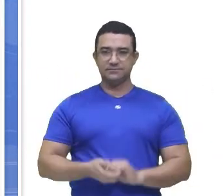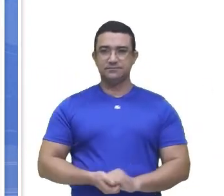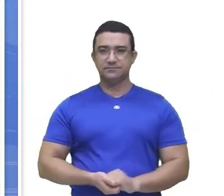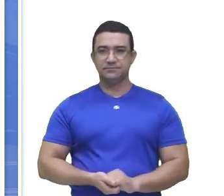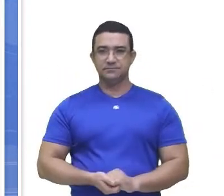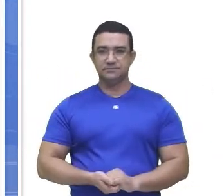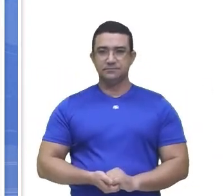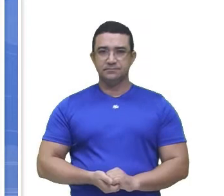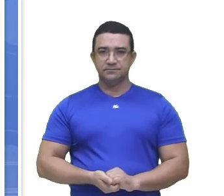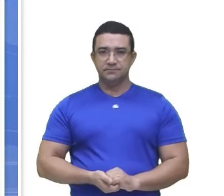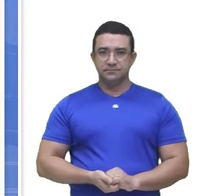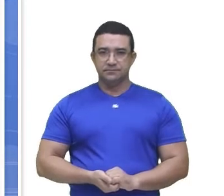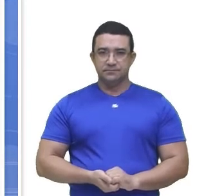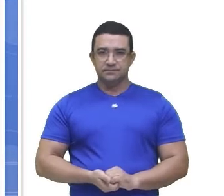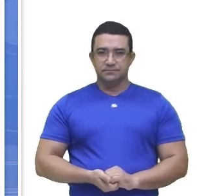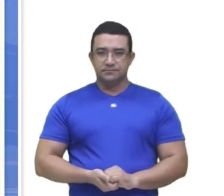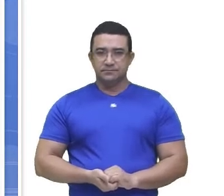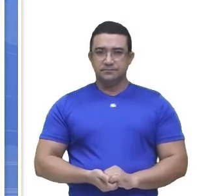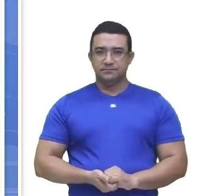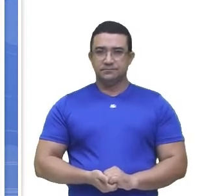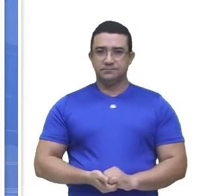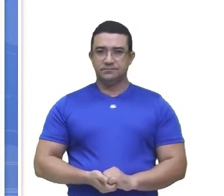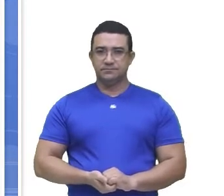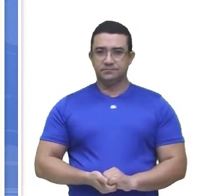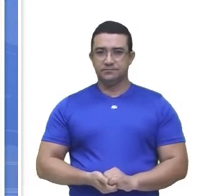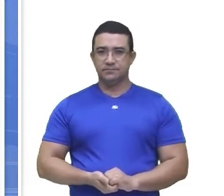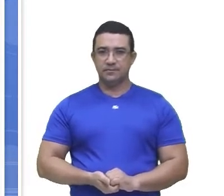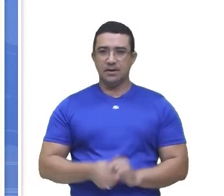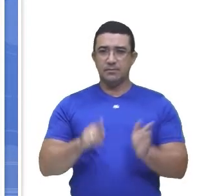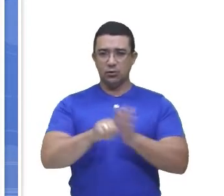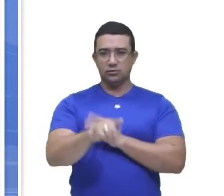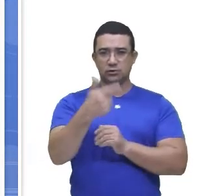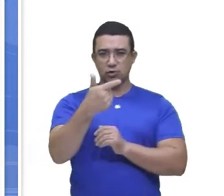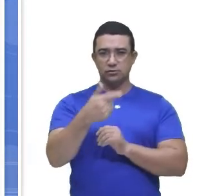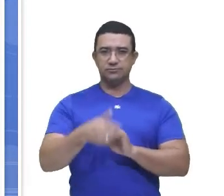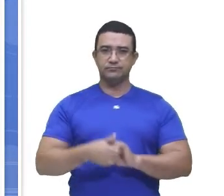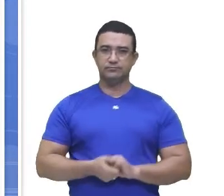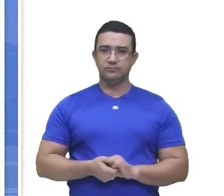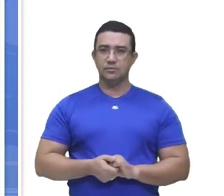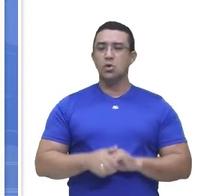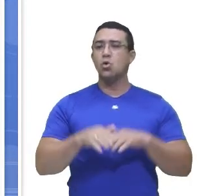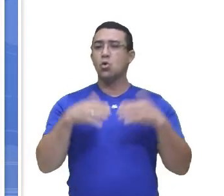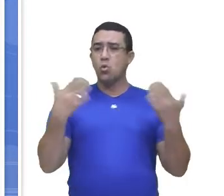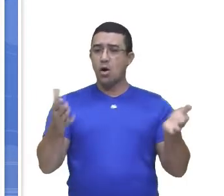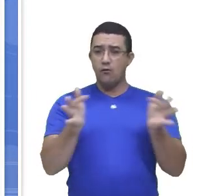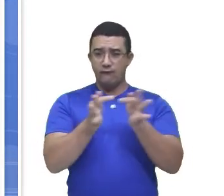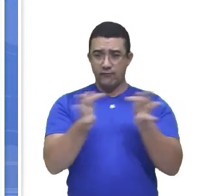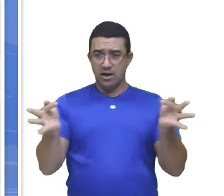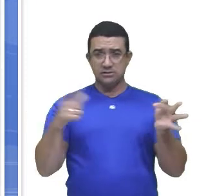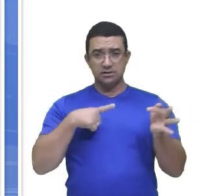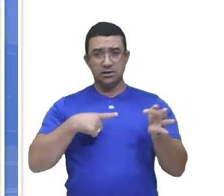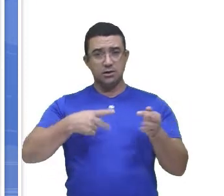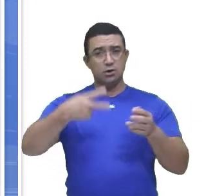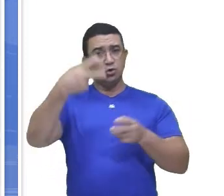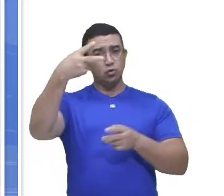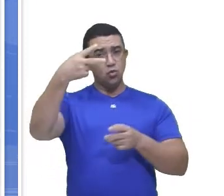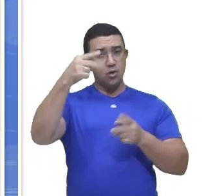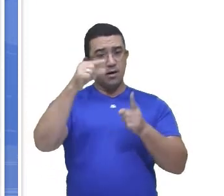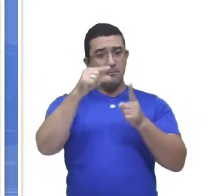questão, então? A segunda questão, ela diz o seguinte: em que frase há duas